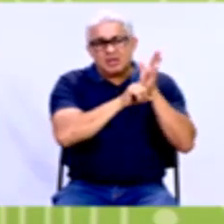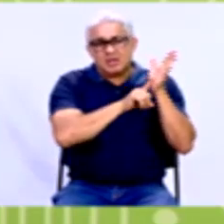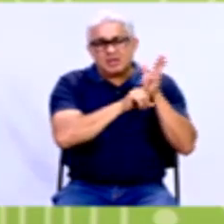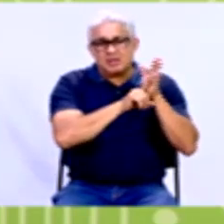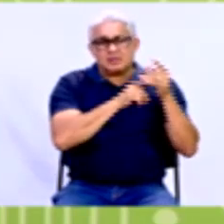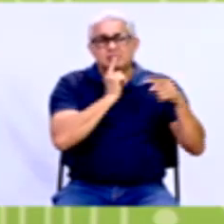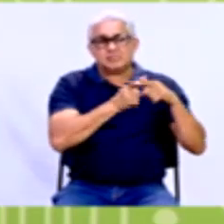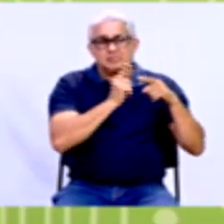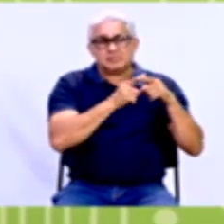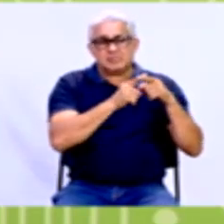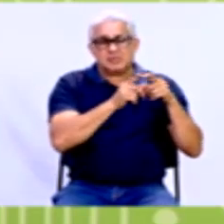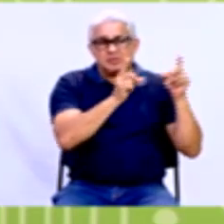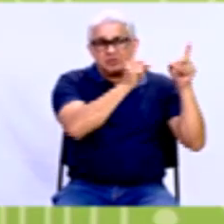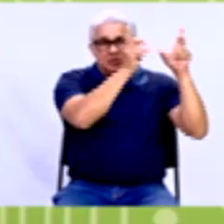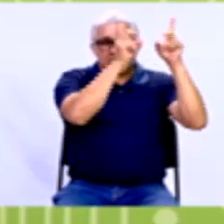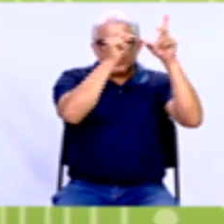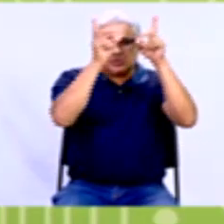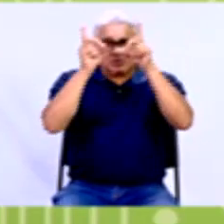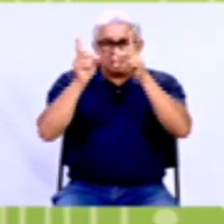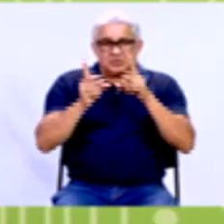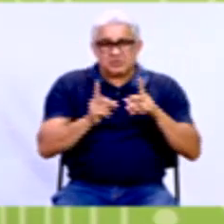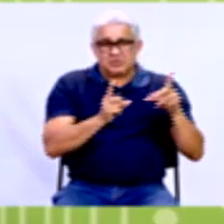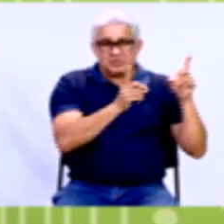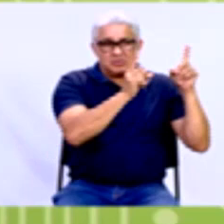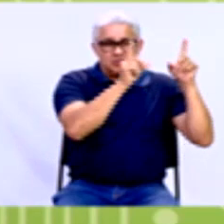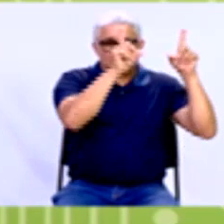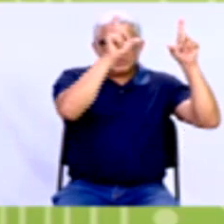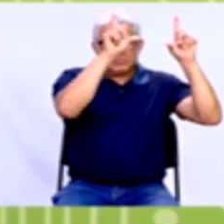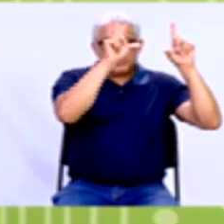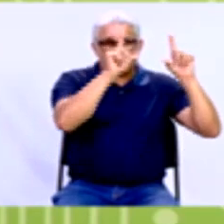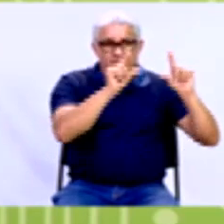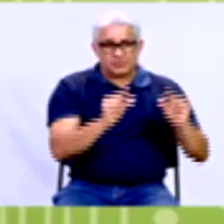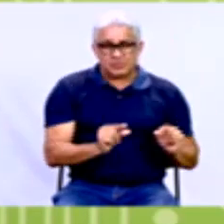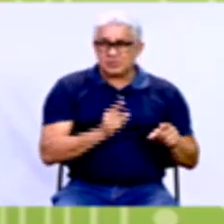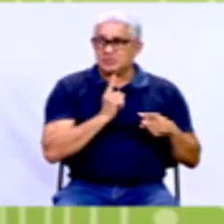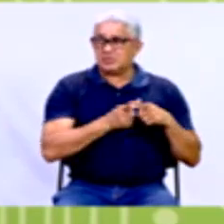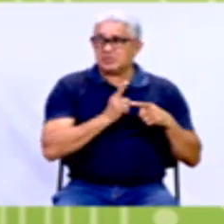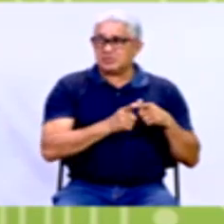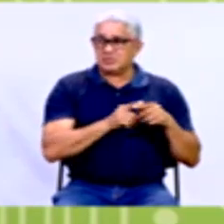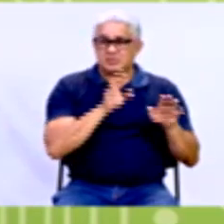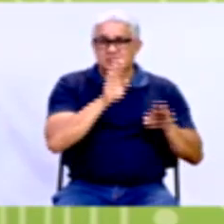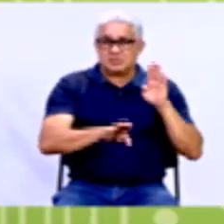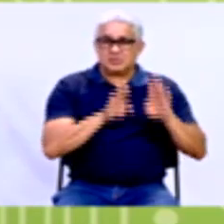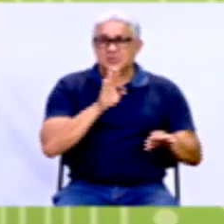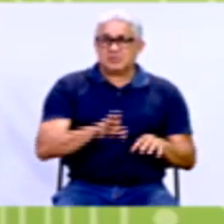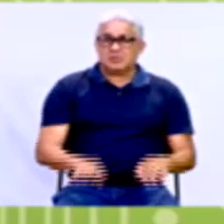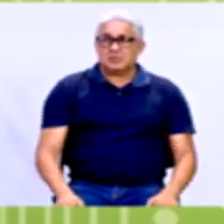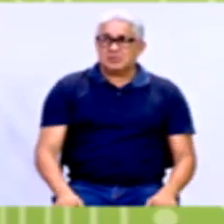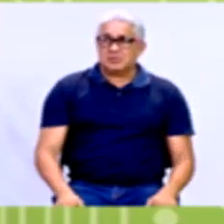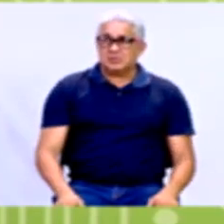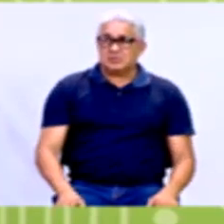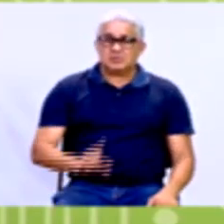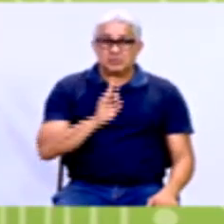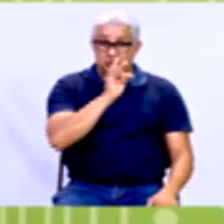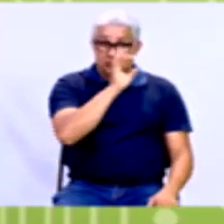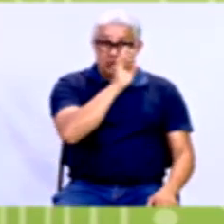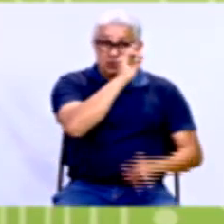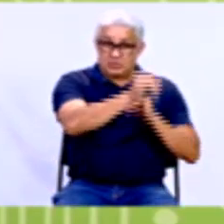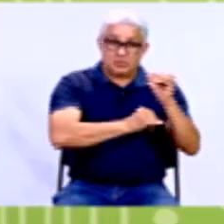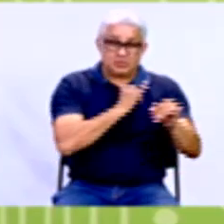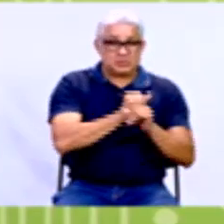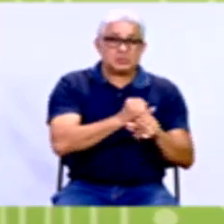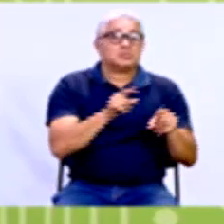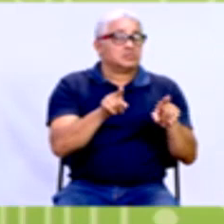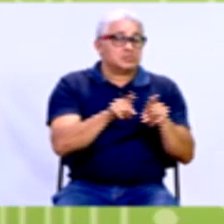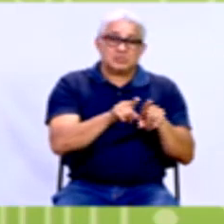ver por que as vendas estão diminuindo tanto, né? Muitas vezes não é um fator só a internet, muitas vezes as